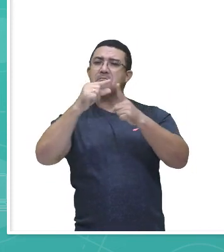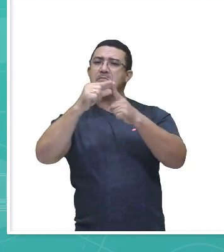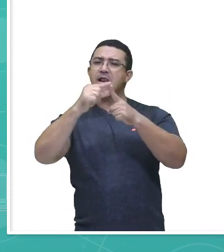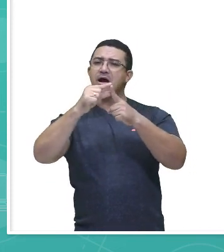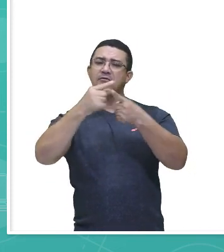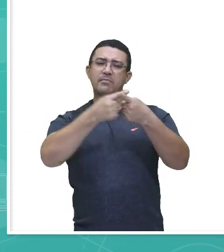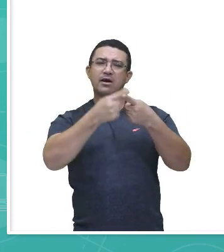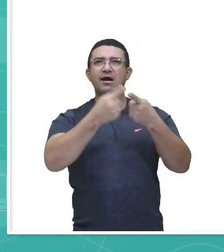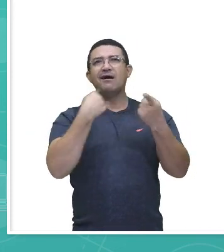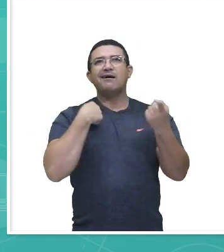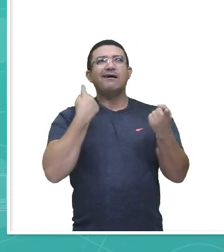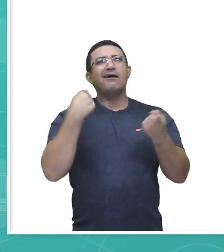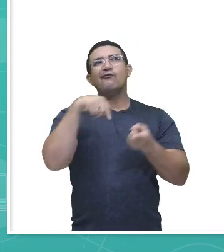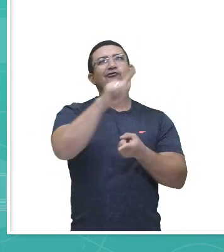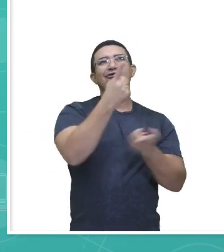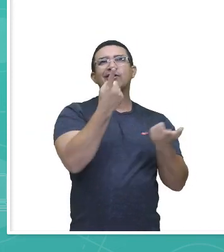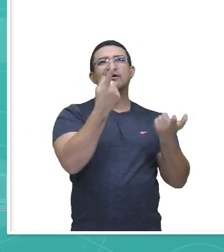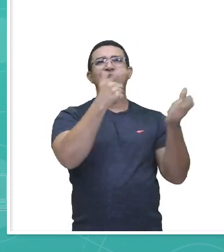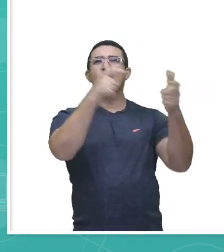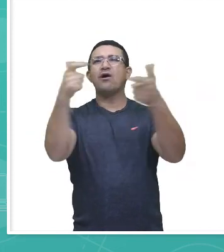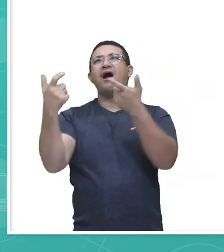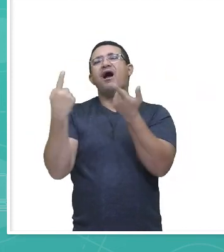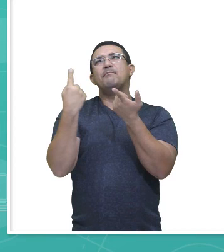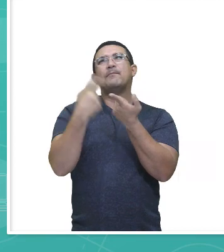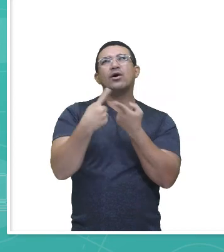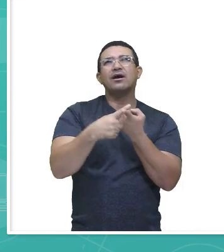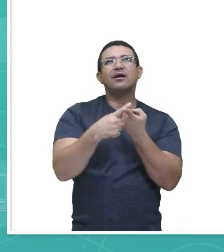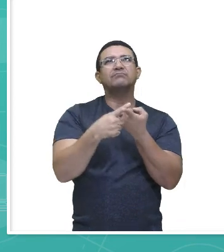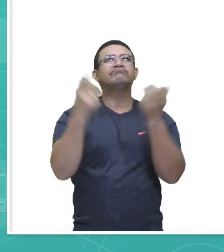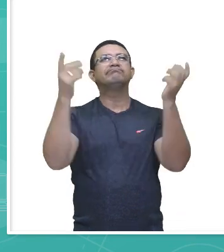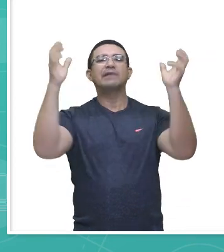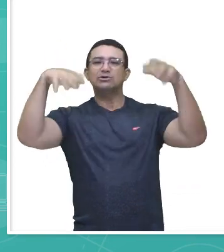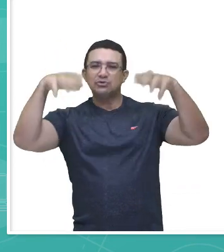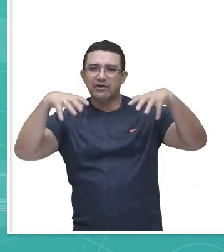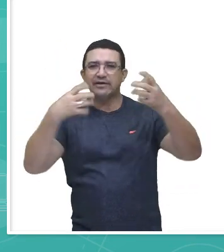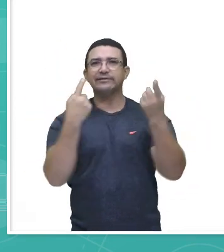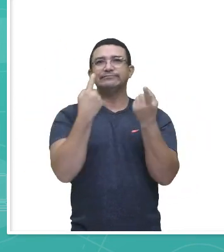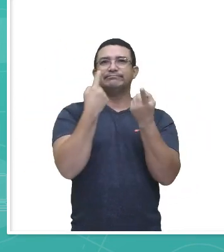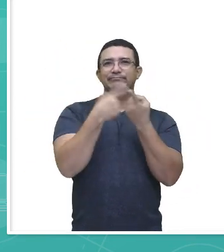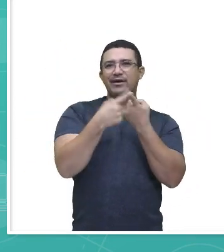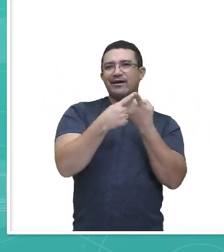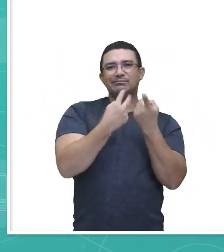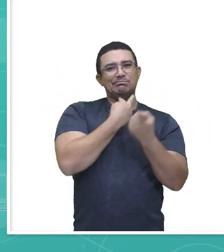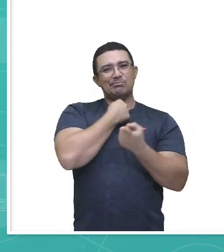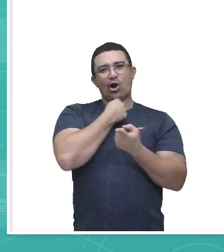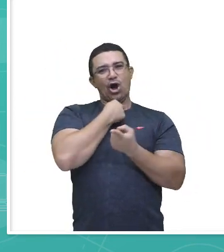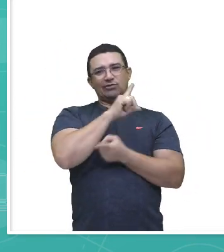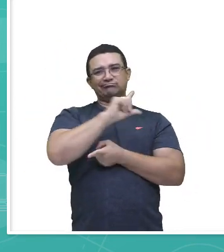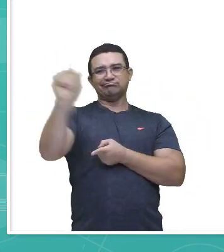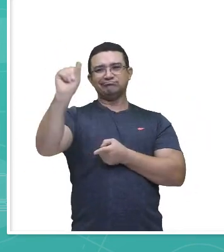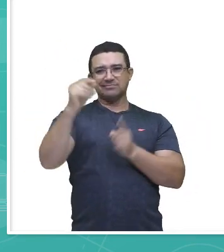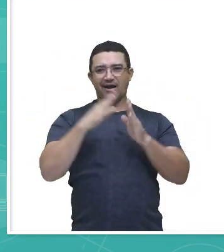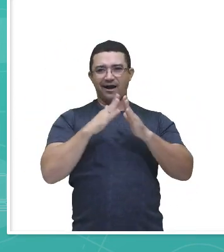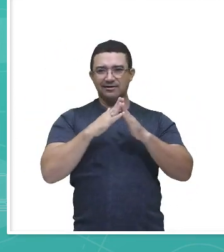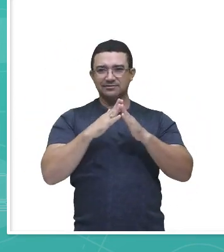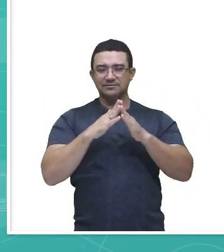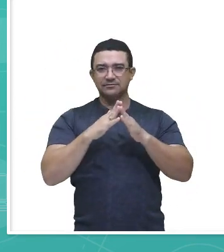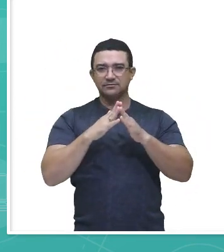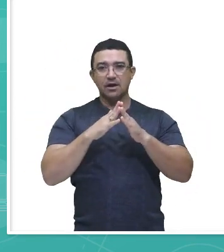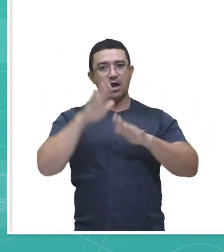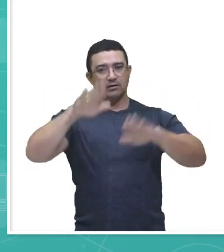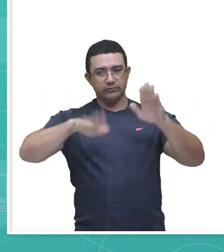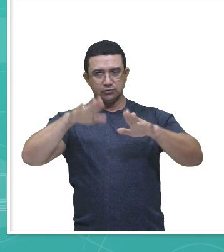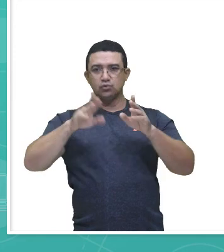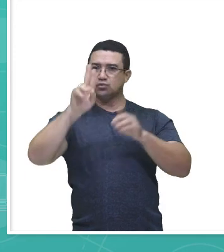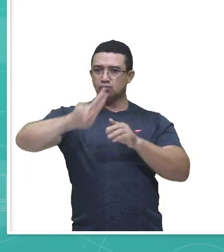tal lugar porque, né, estava chovendo, porque eu não podia sair de casa. Então, geralmente se usa o